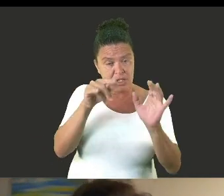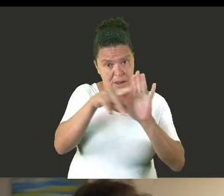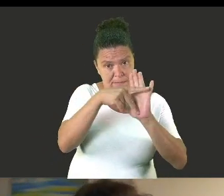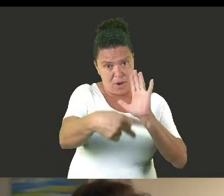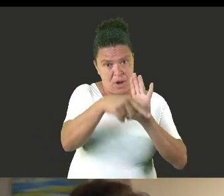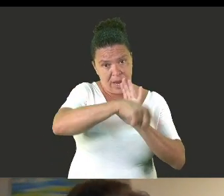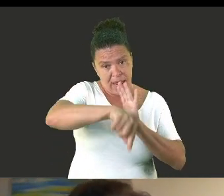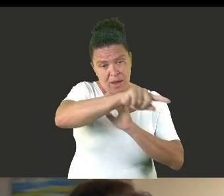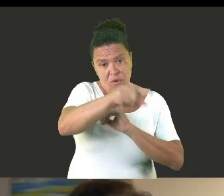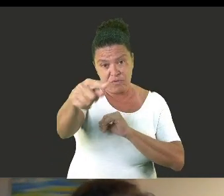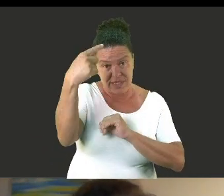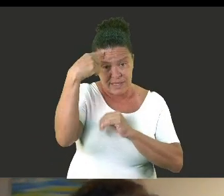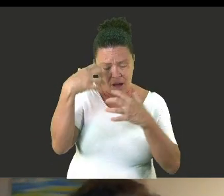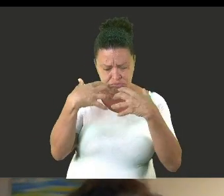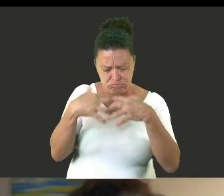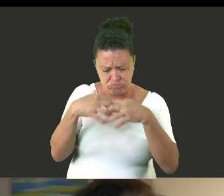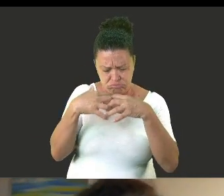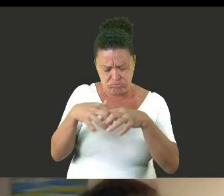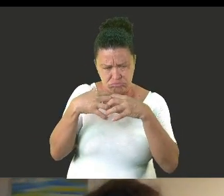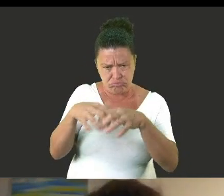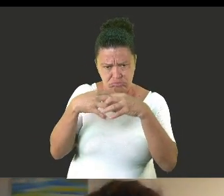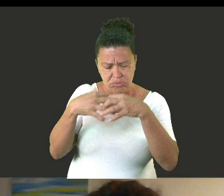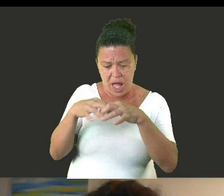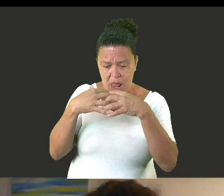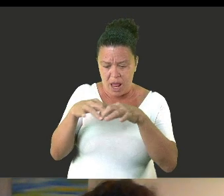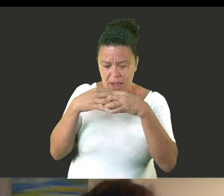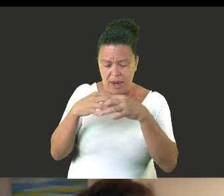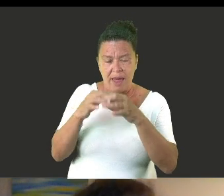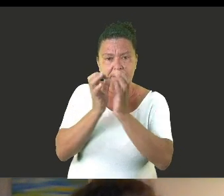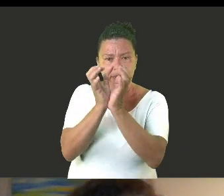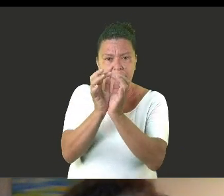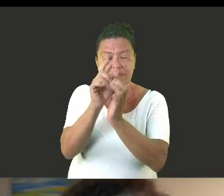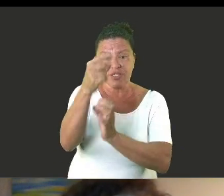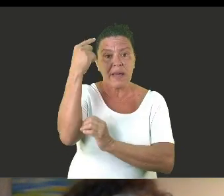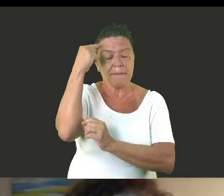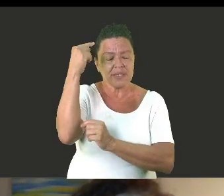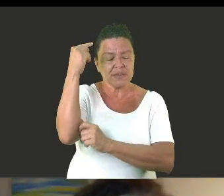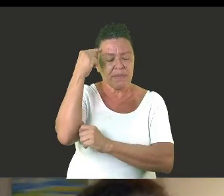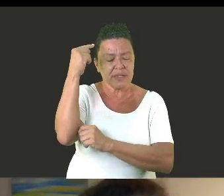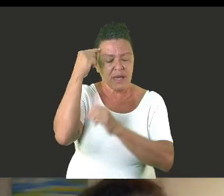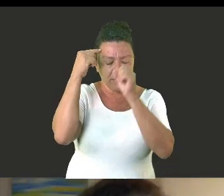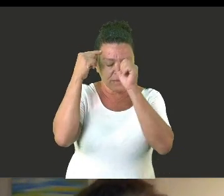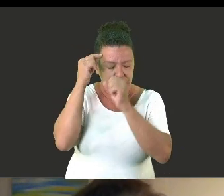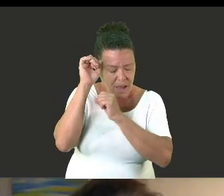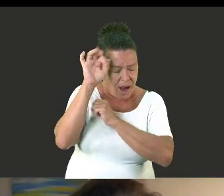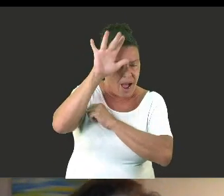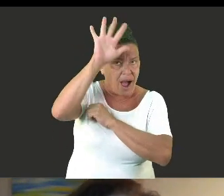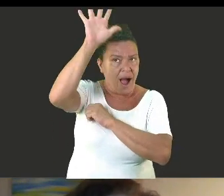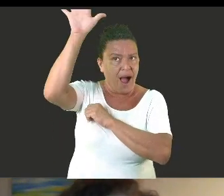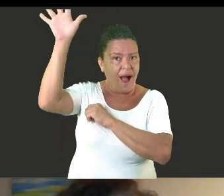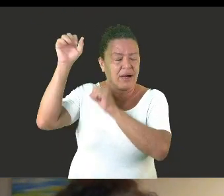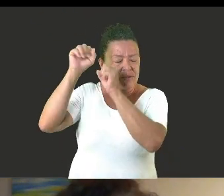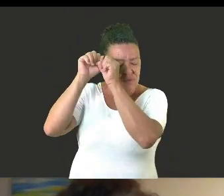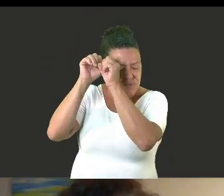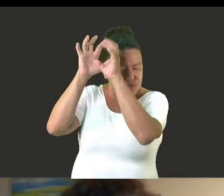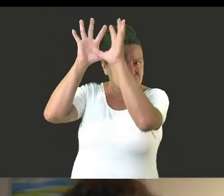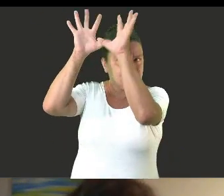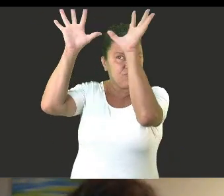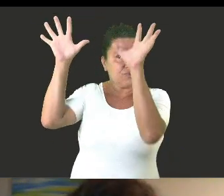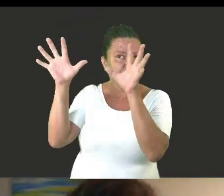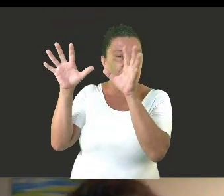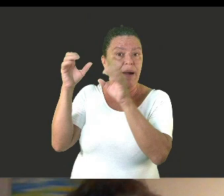quando você pensa, você transmite energia, e os pensamentos são mais poderosos do que a química.